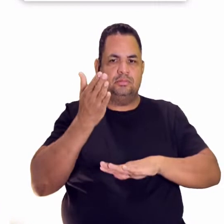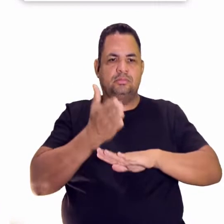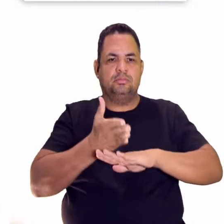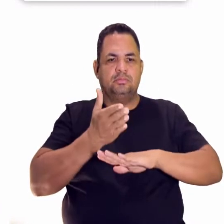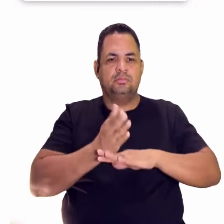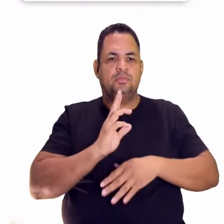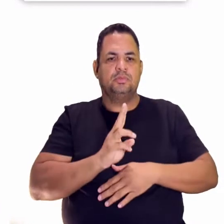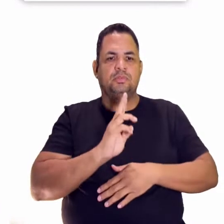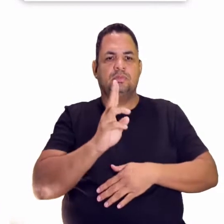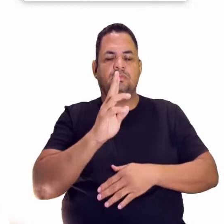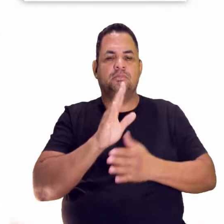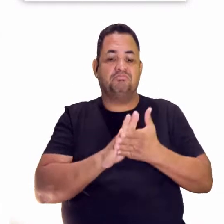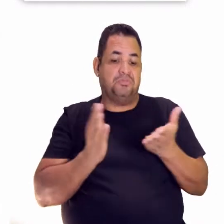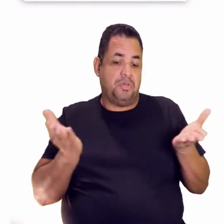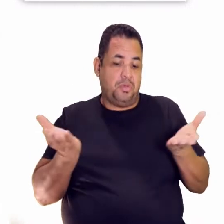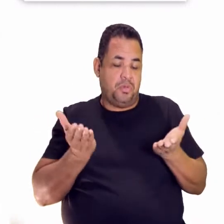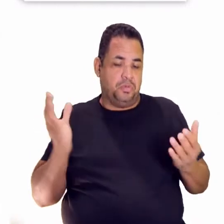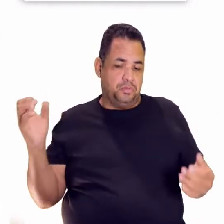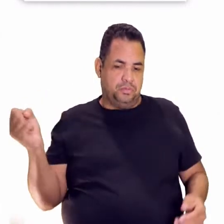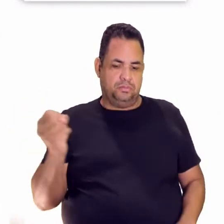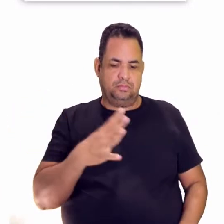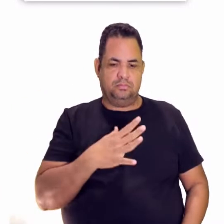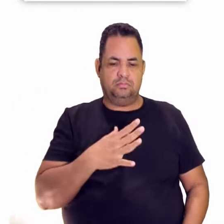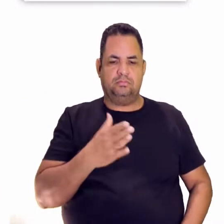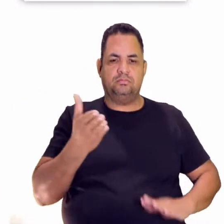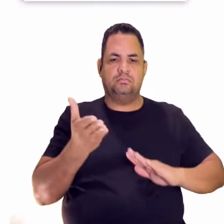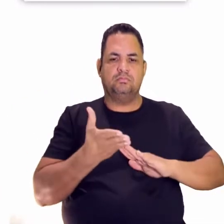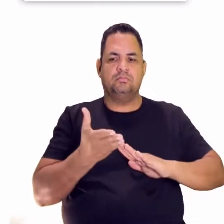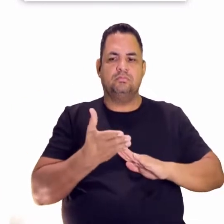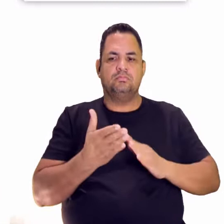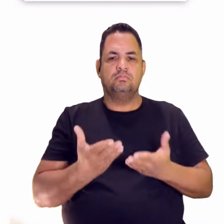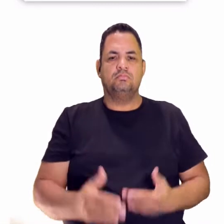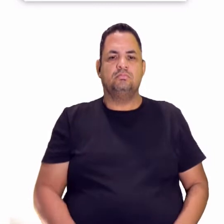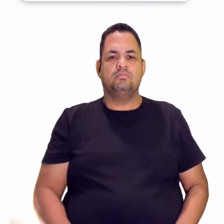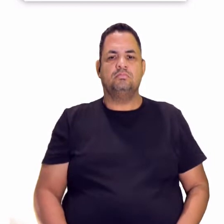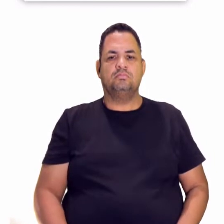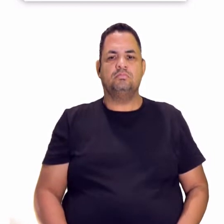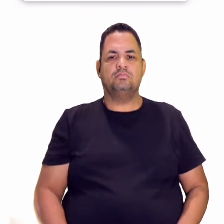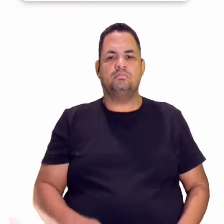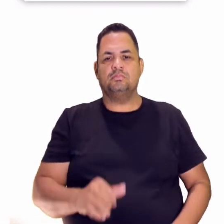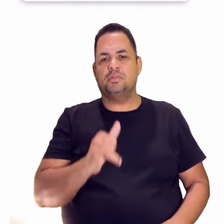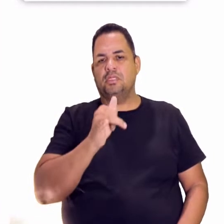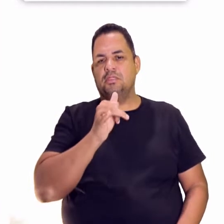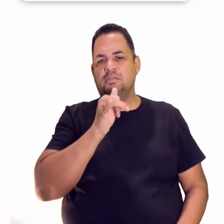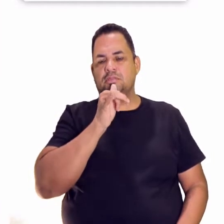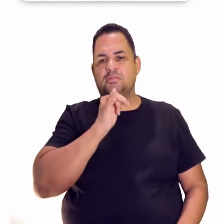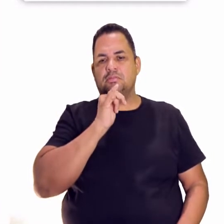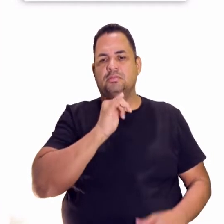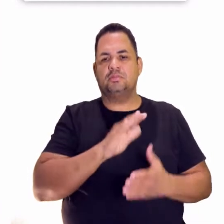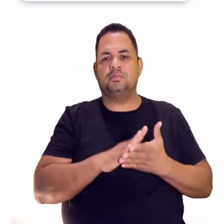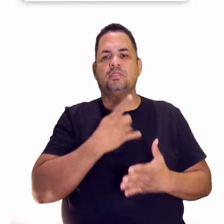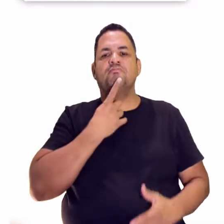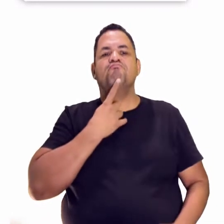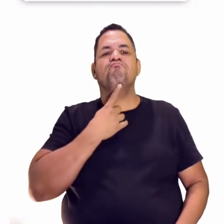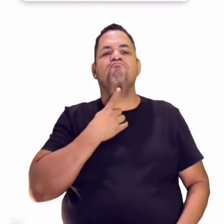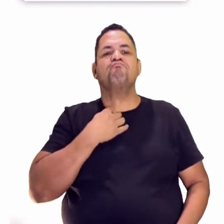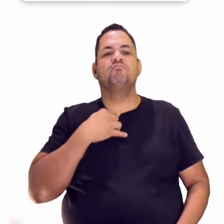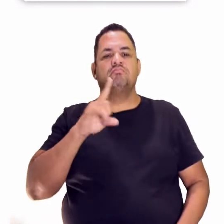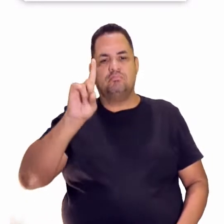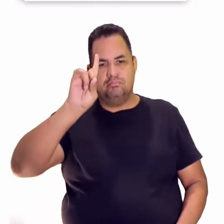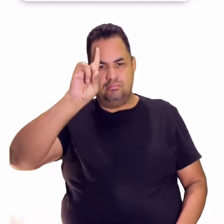foram mantidos na arte contemporânea, como, por exemplo, o desejo